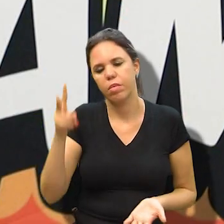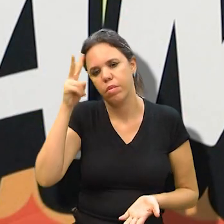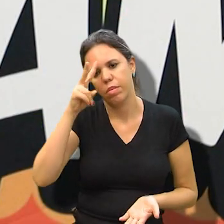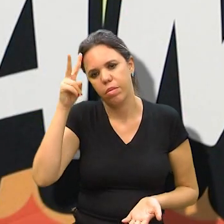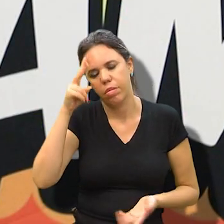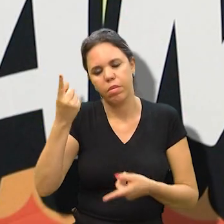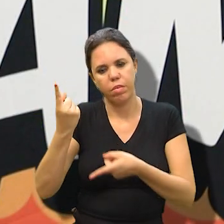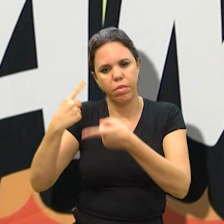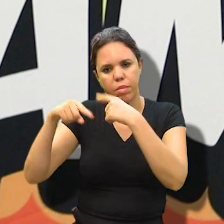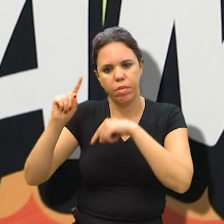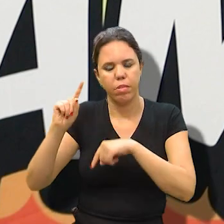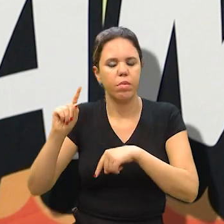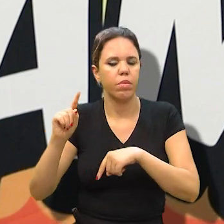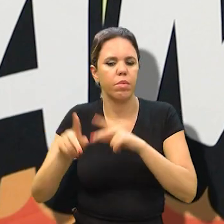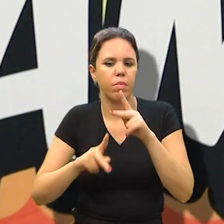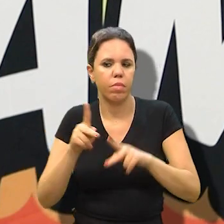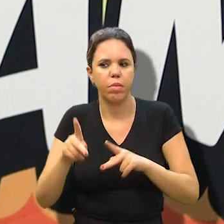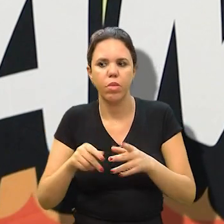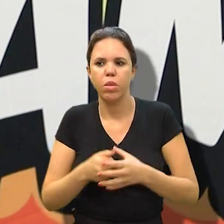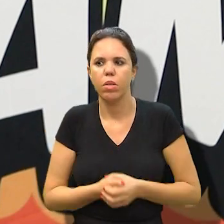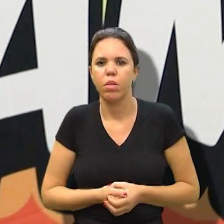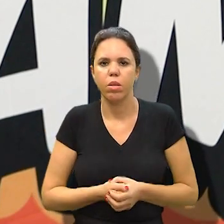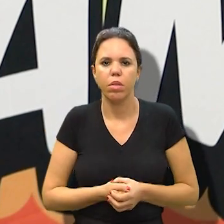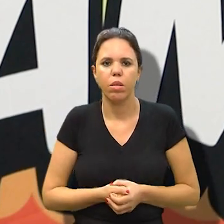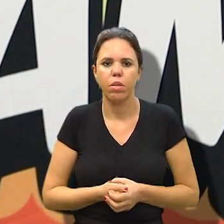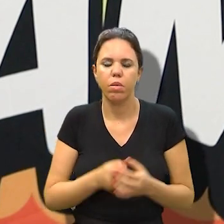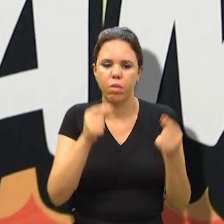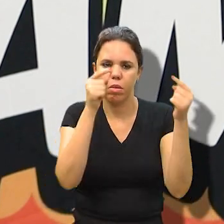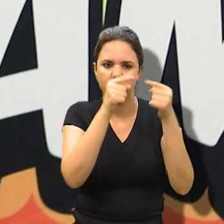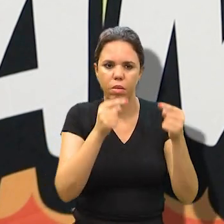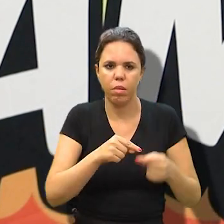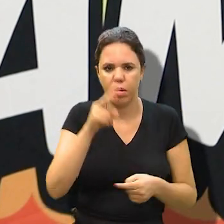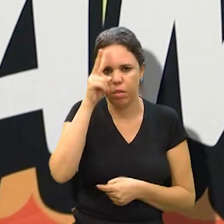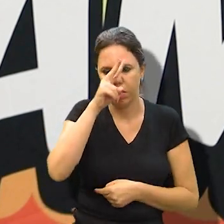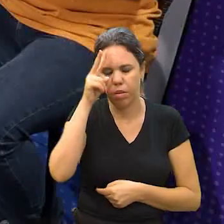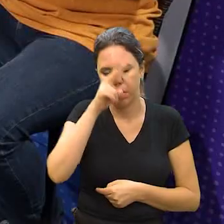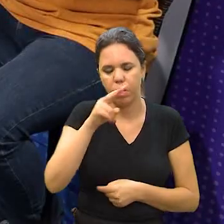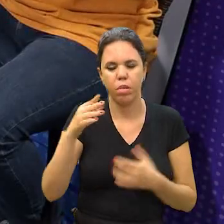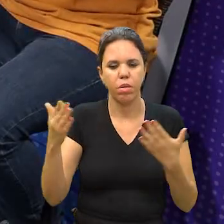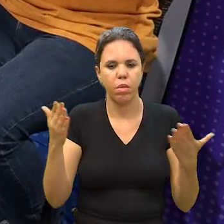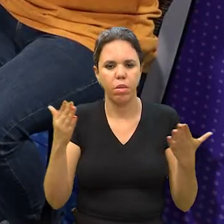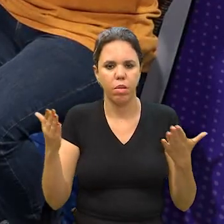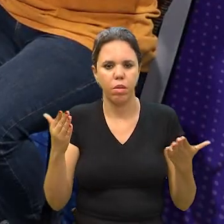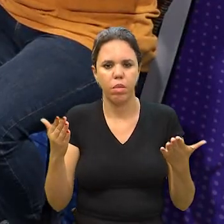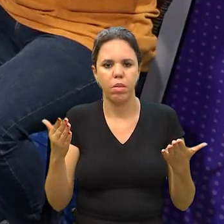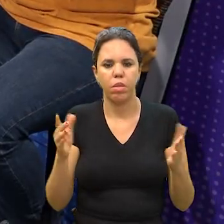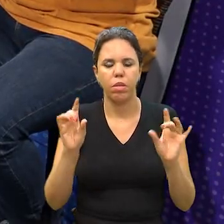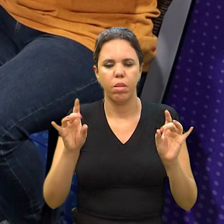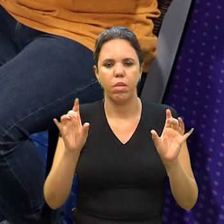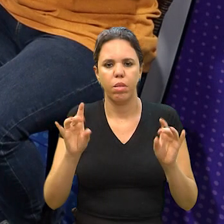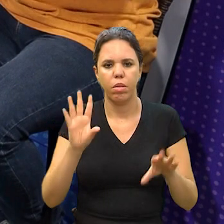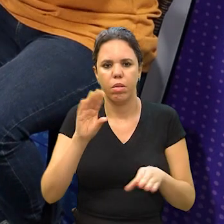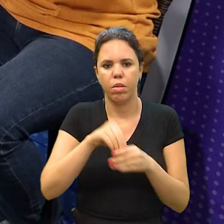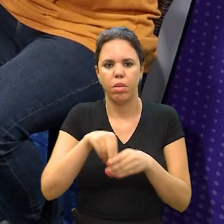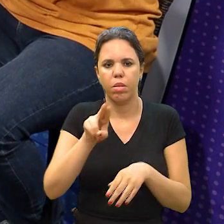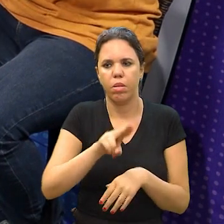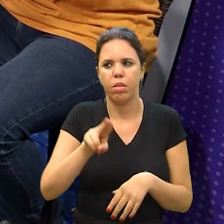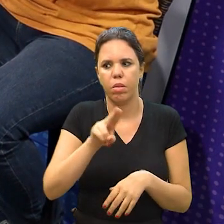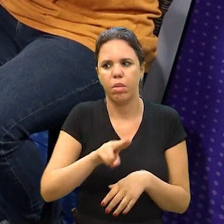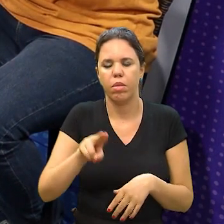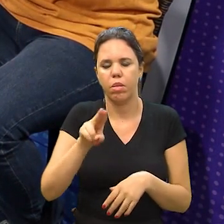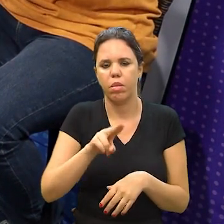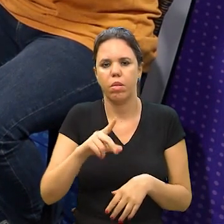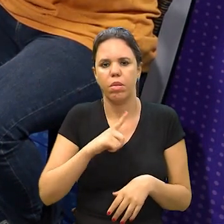que a história faz sucesso? As pessoas se identificam com a história? Qual é o ingrediente que você está